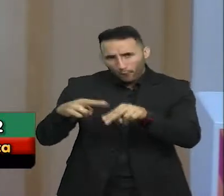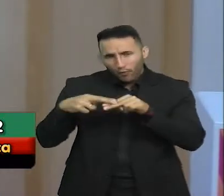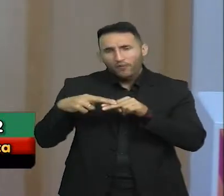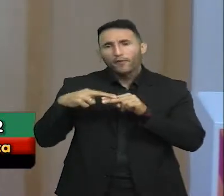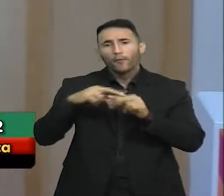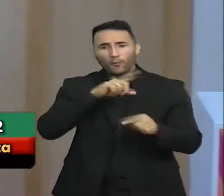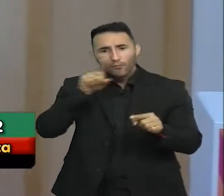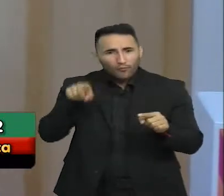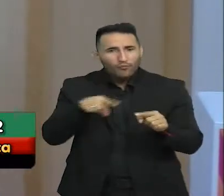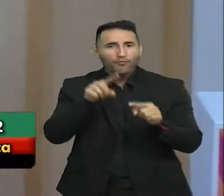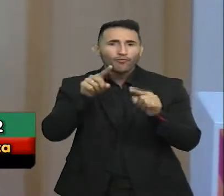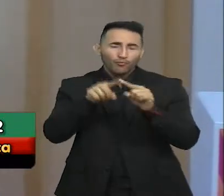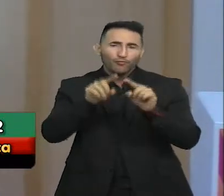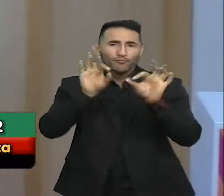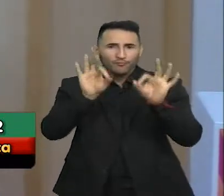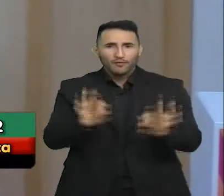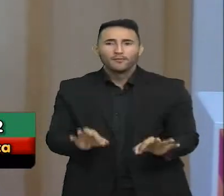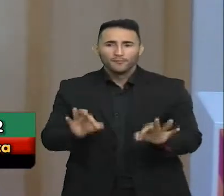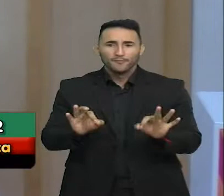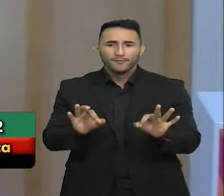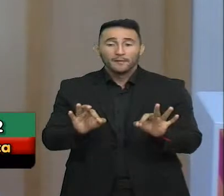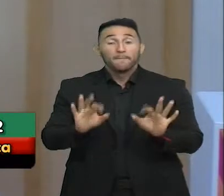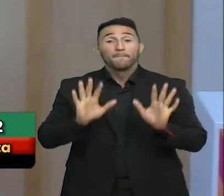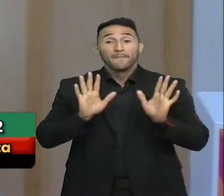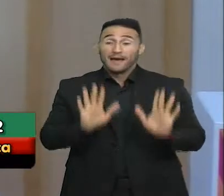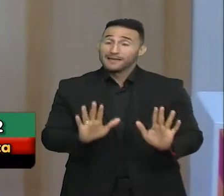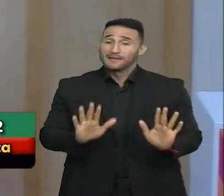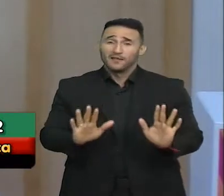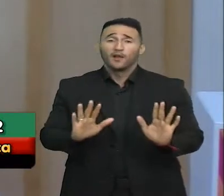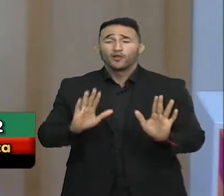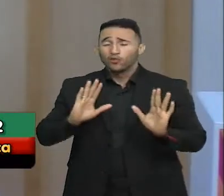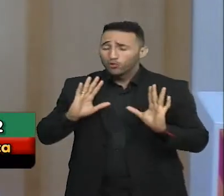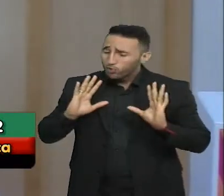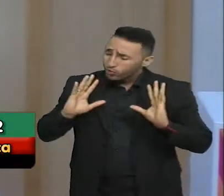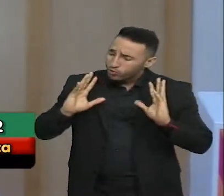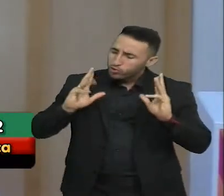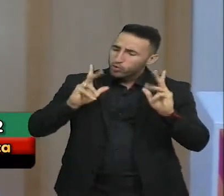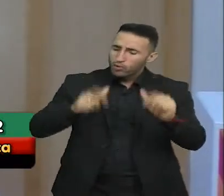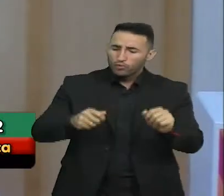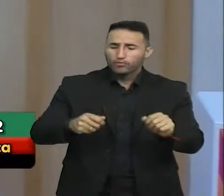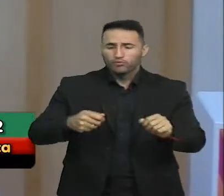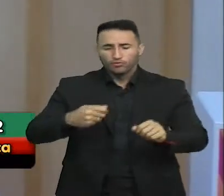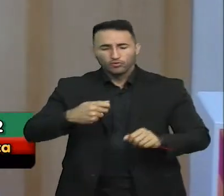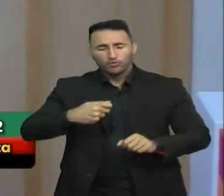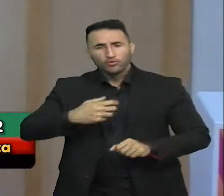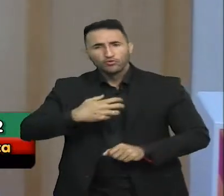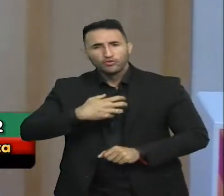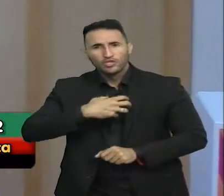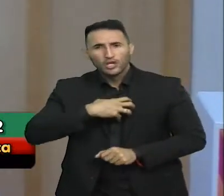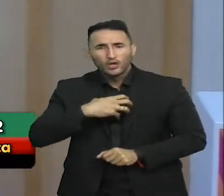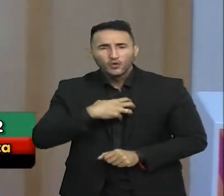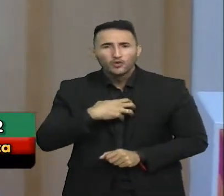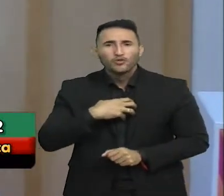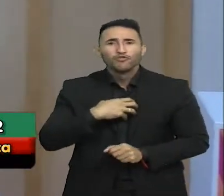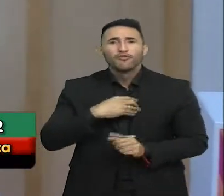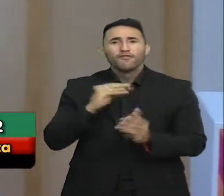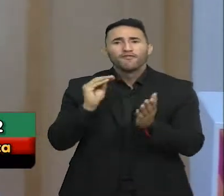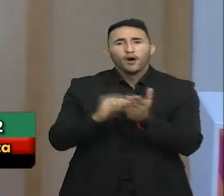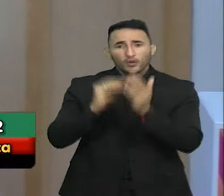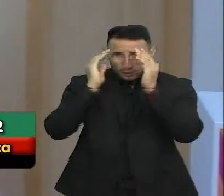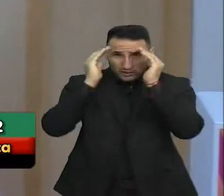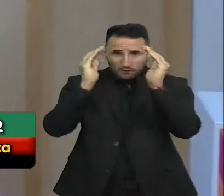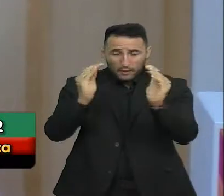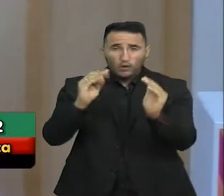tarefa específica. Mas todas as formas de intolerância nós só